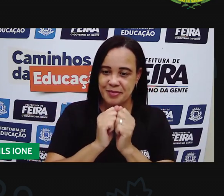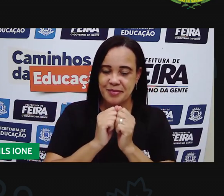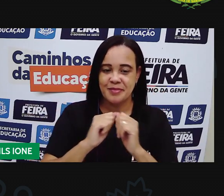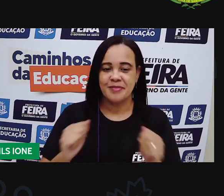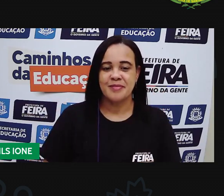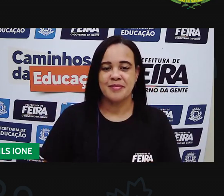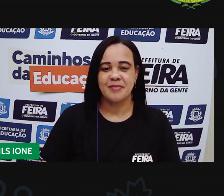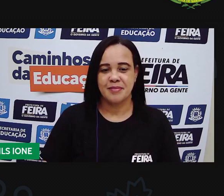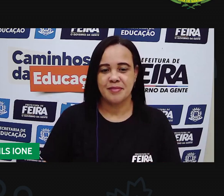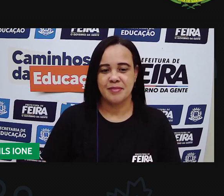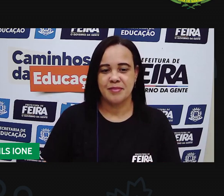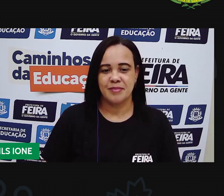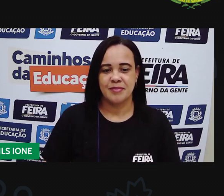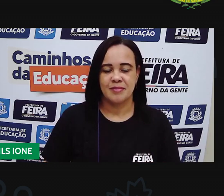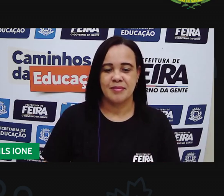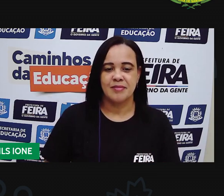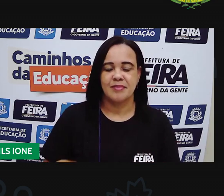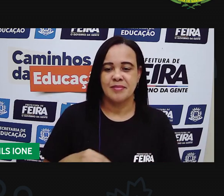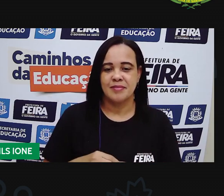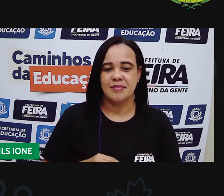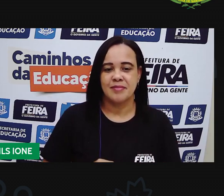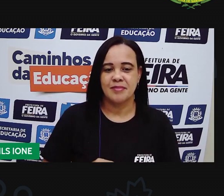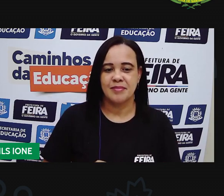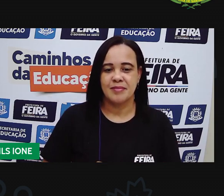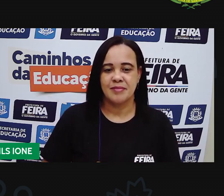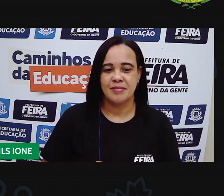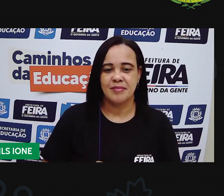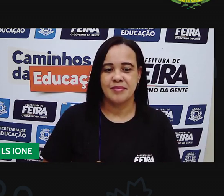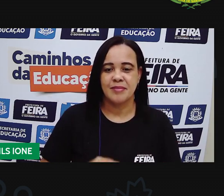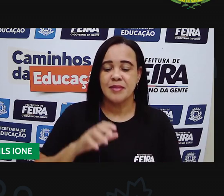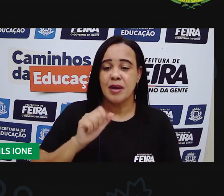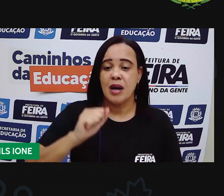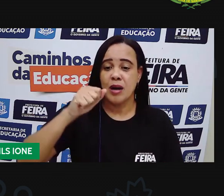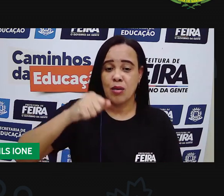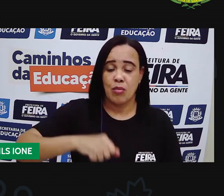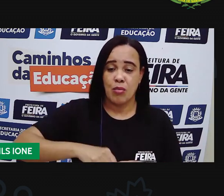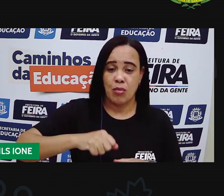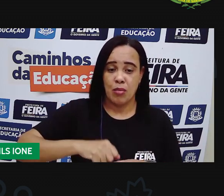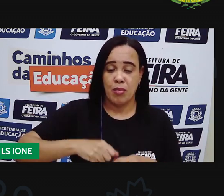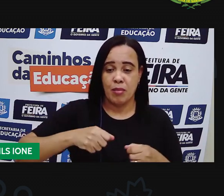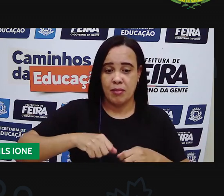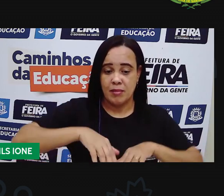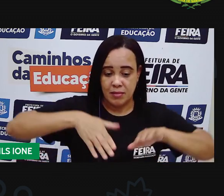A Cuca levantou da cama, pulando na ponta do pé.